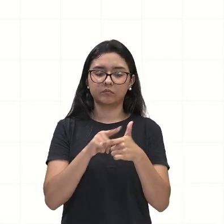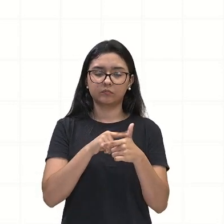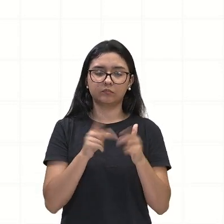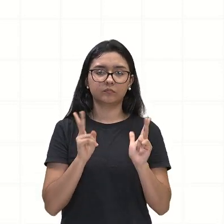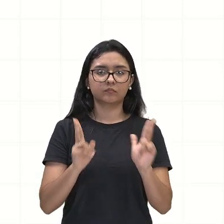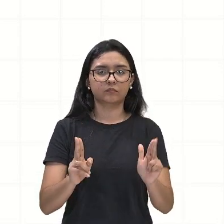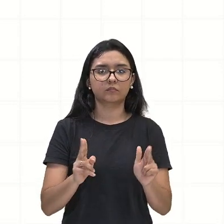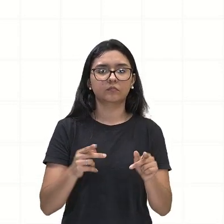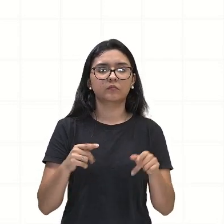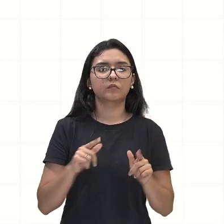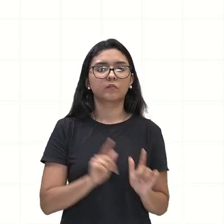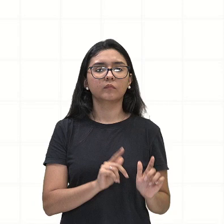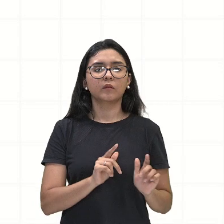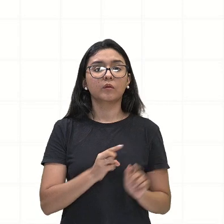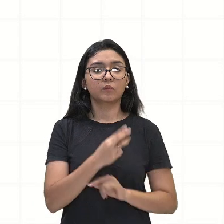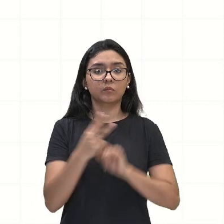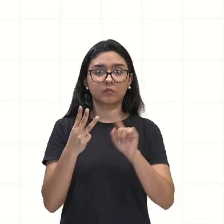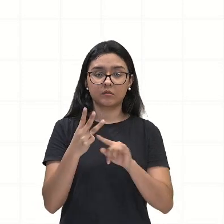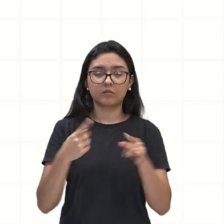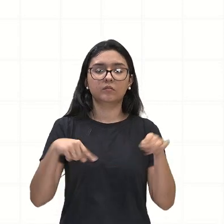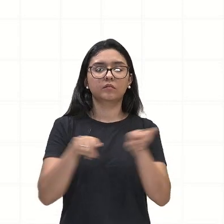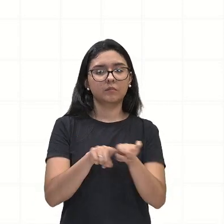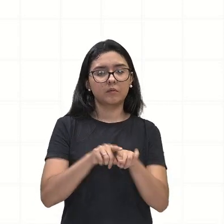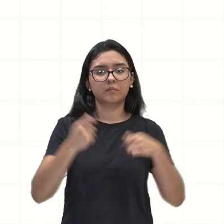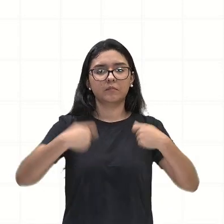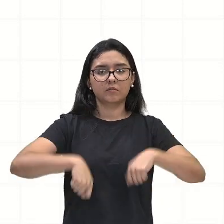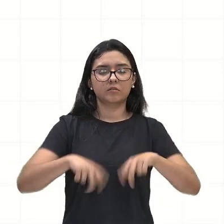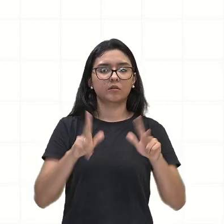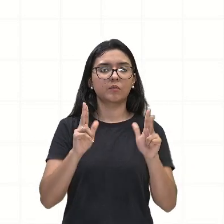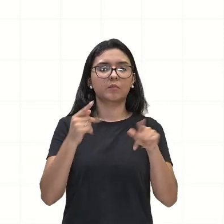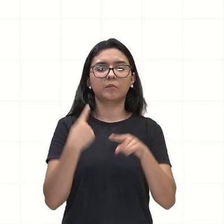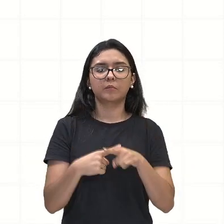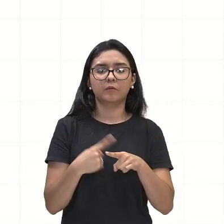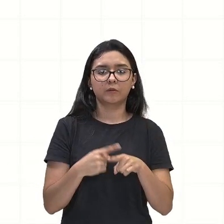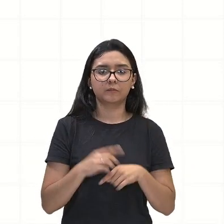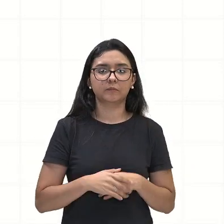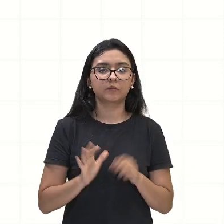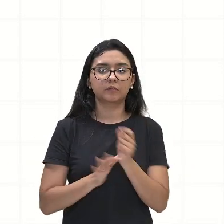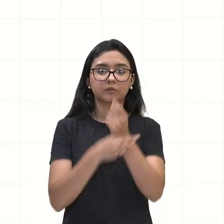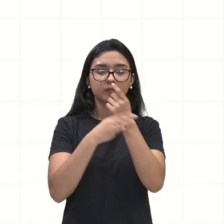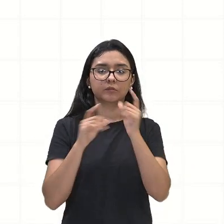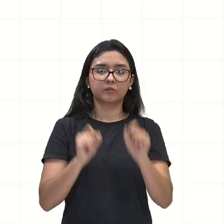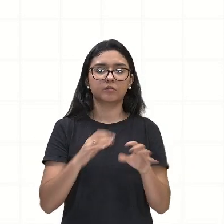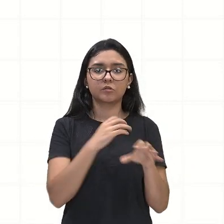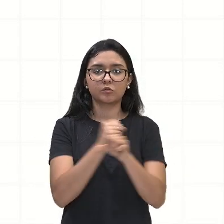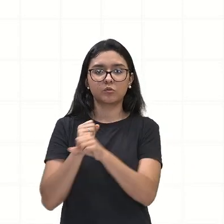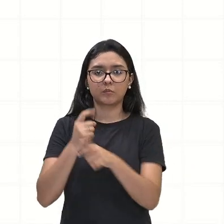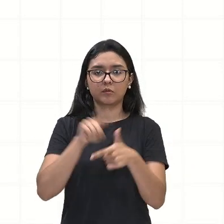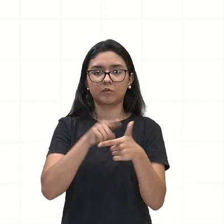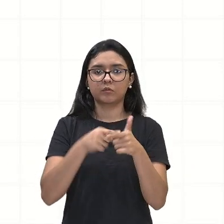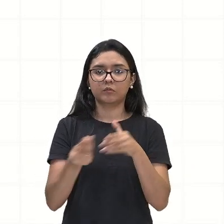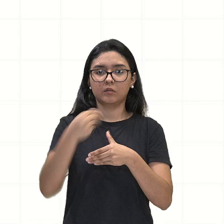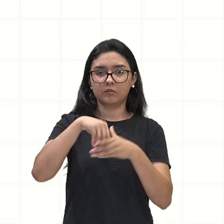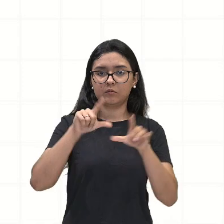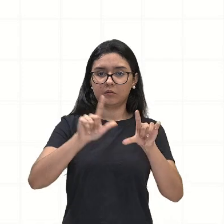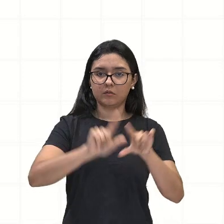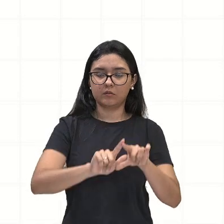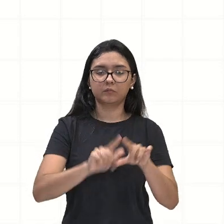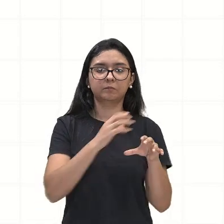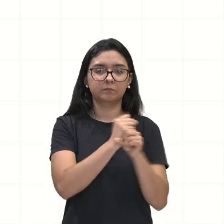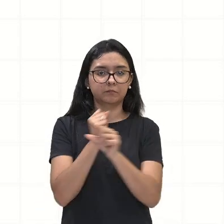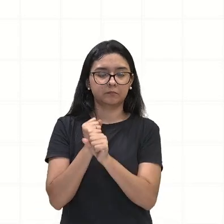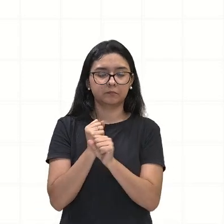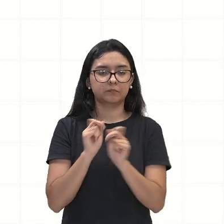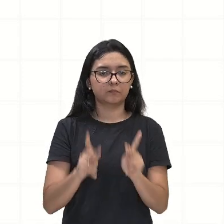congruentes, o terceiro também vai ser congruente. Por quê? Pela garantia lá da soma dos ângulos internos de um triângulo. Tá